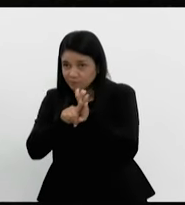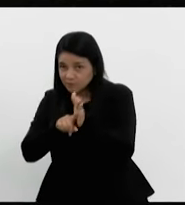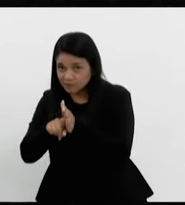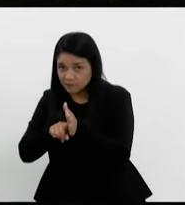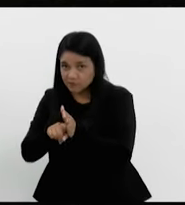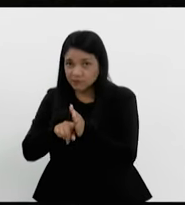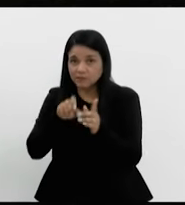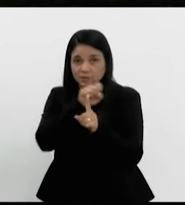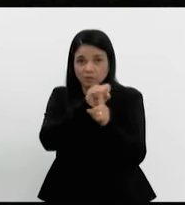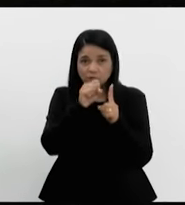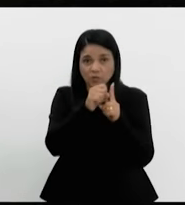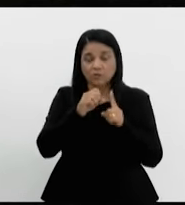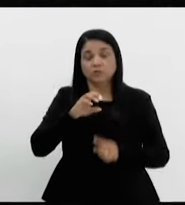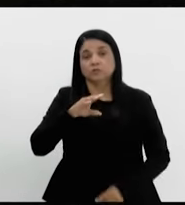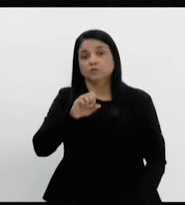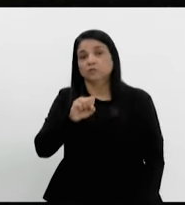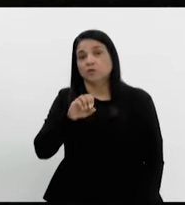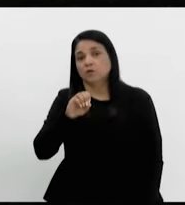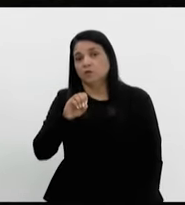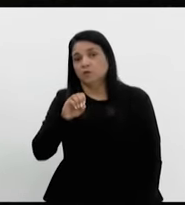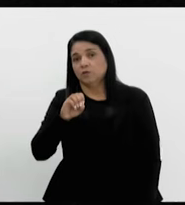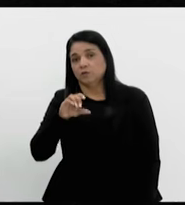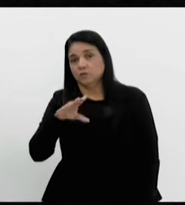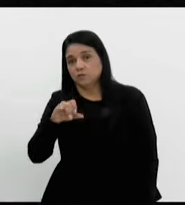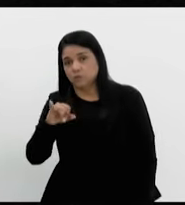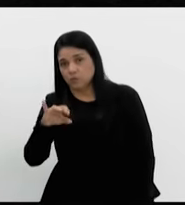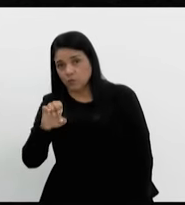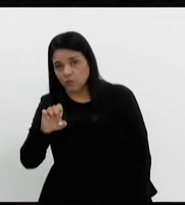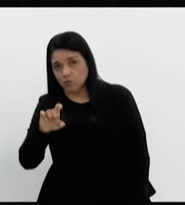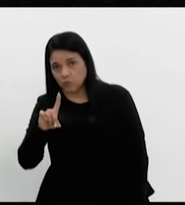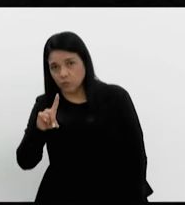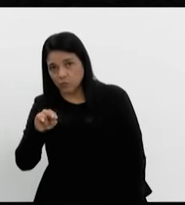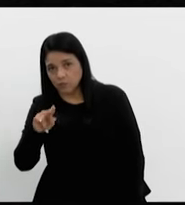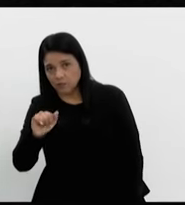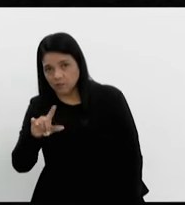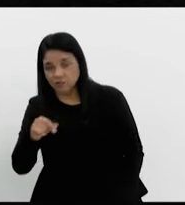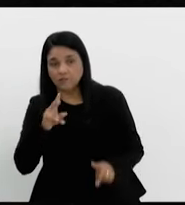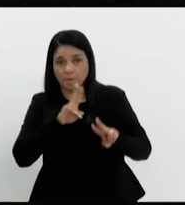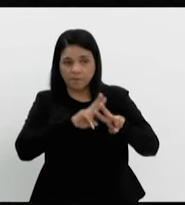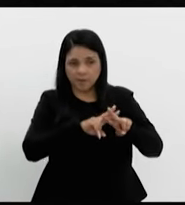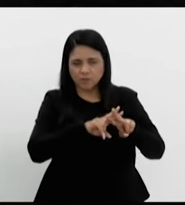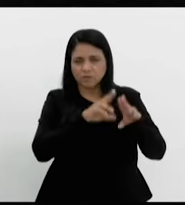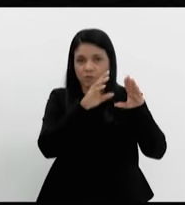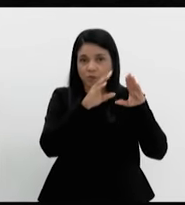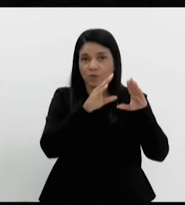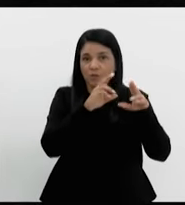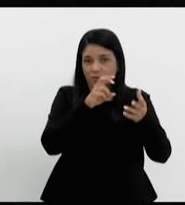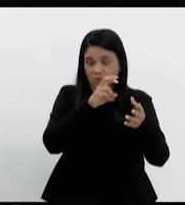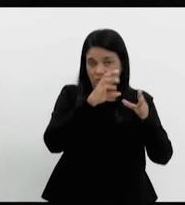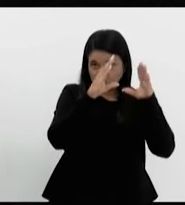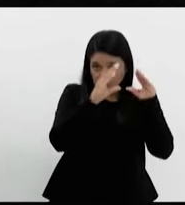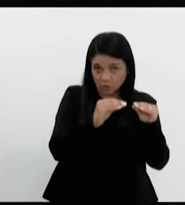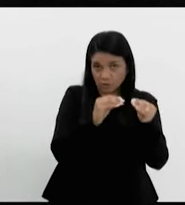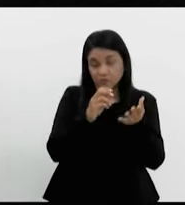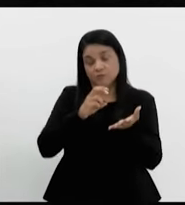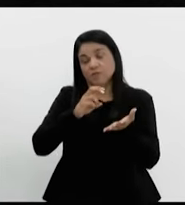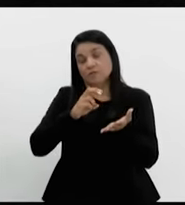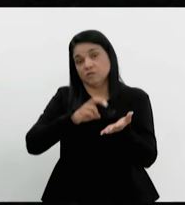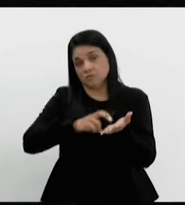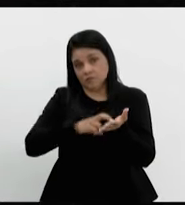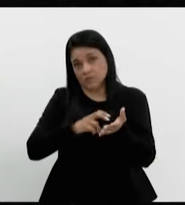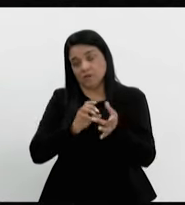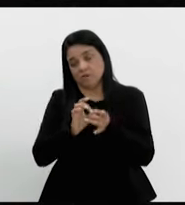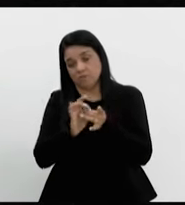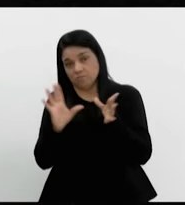Medidas Socioeducativas em Meio Aberto, realizada pelo Ministério do Desenvolvimento Social, também ressaltaram esse problema.